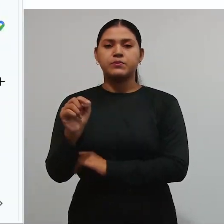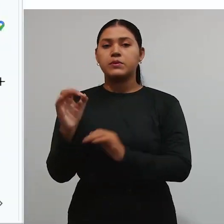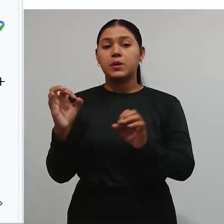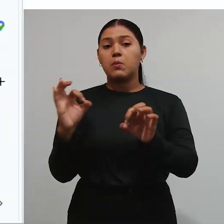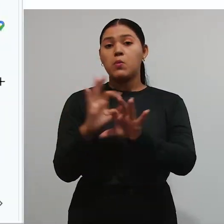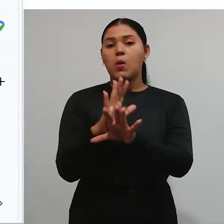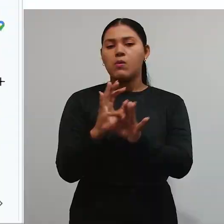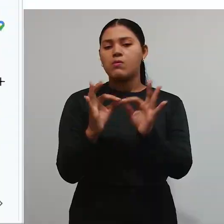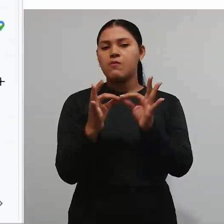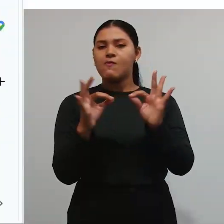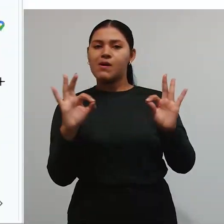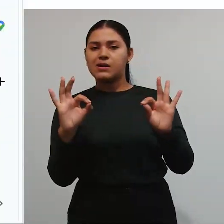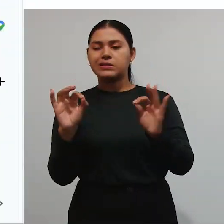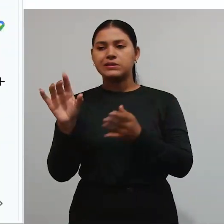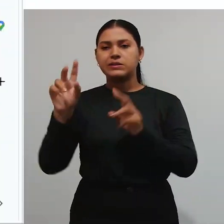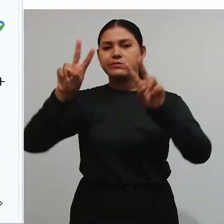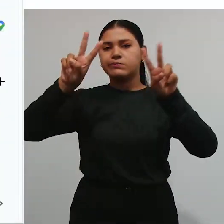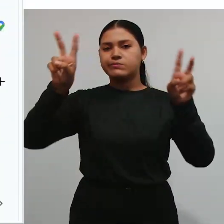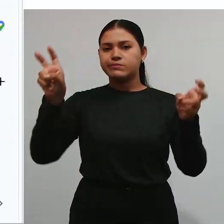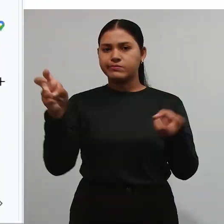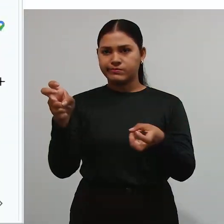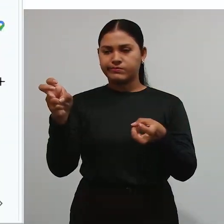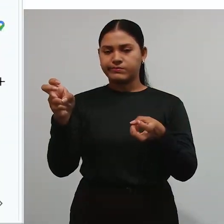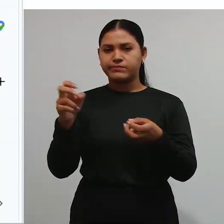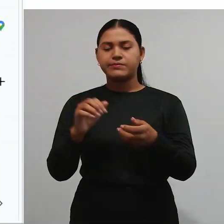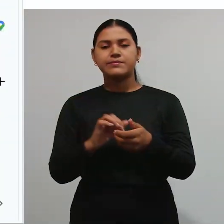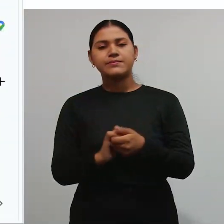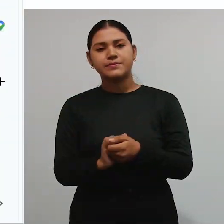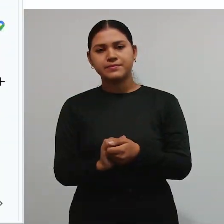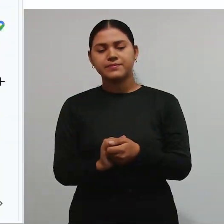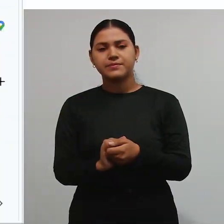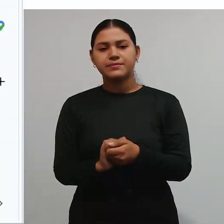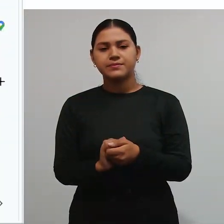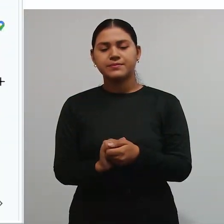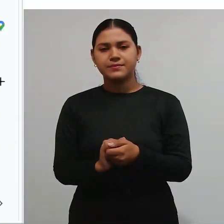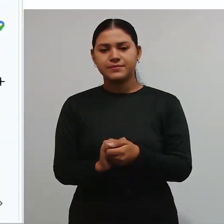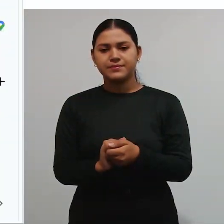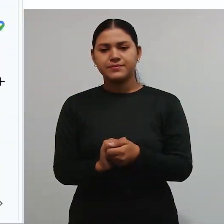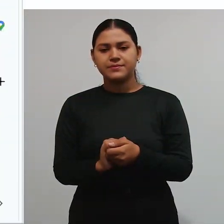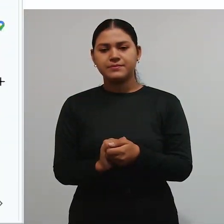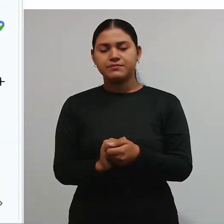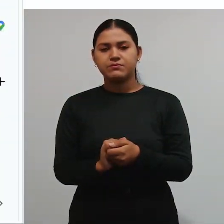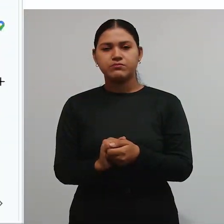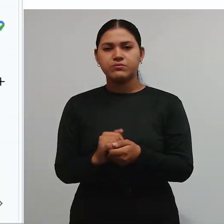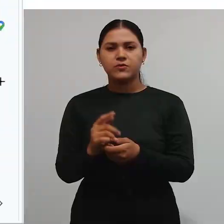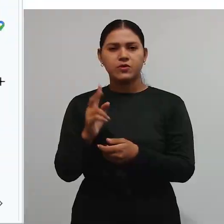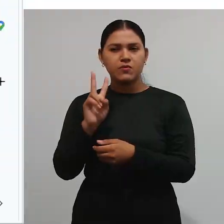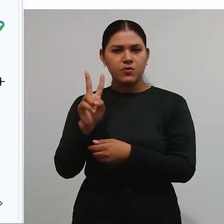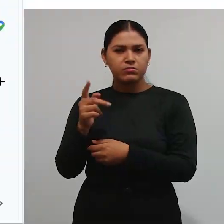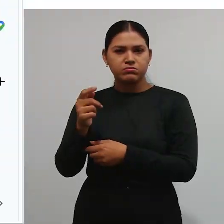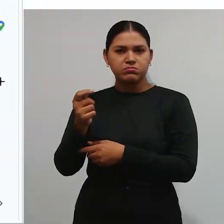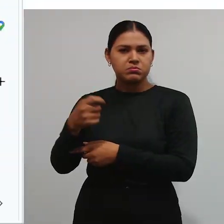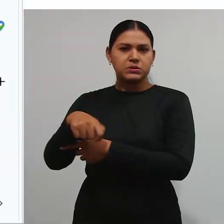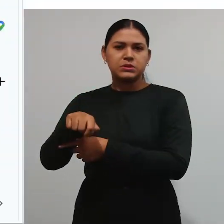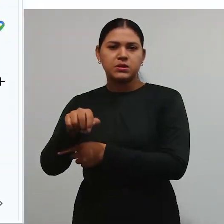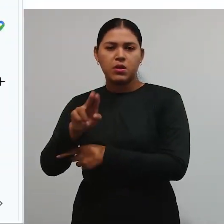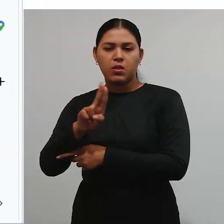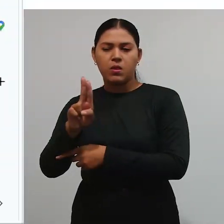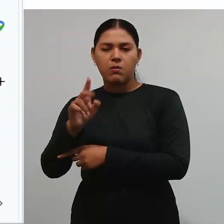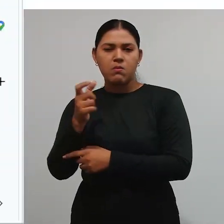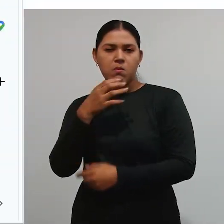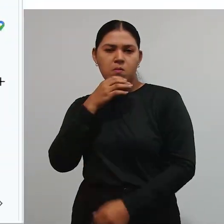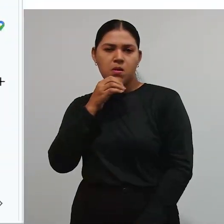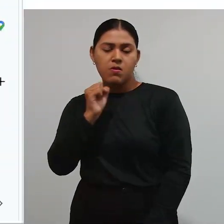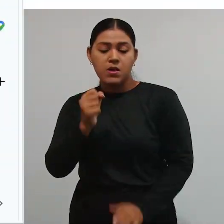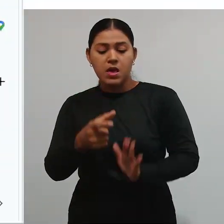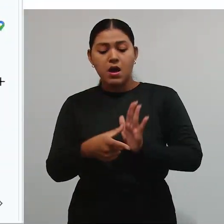que não é da minha autoria. Nesse caso, eu não chamei o Paulinho para perto de mim, então depois do trecho eu vou